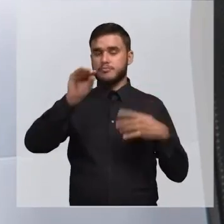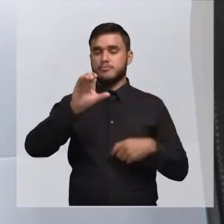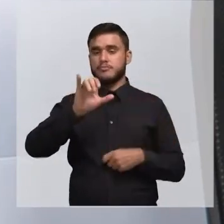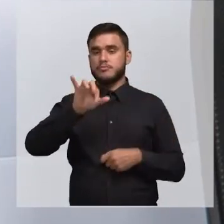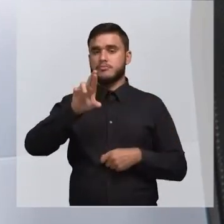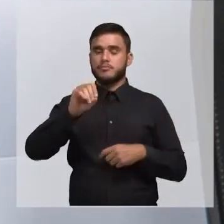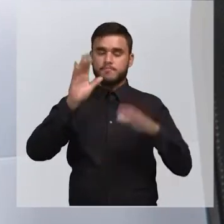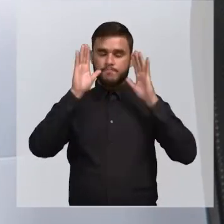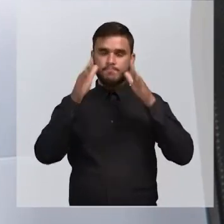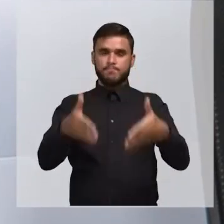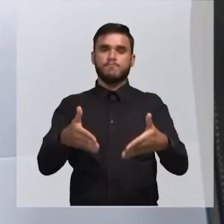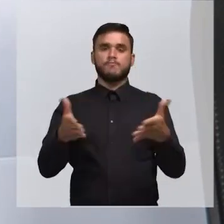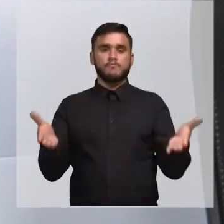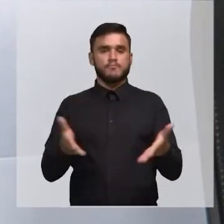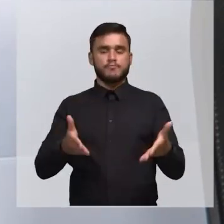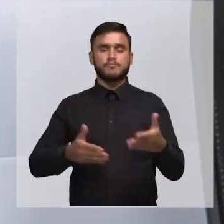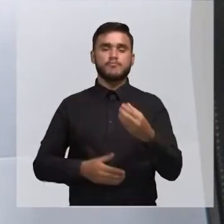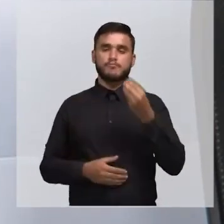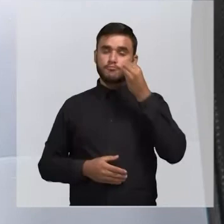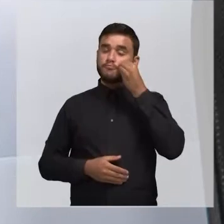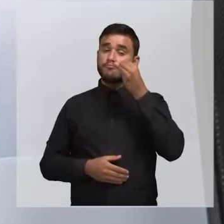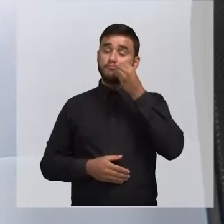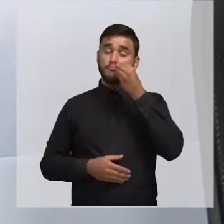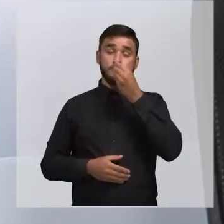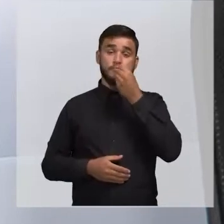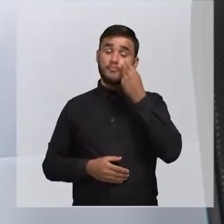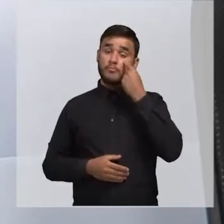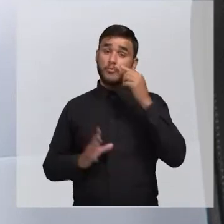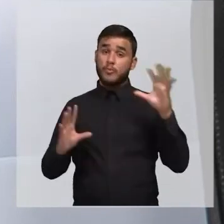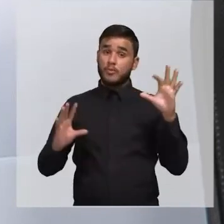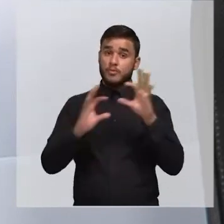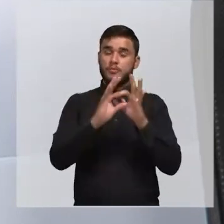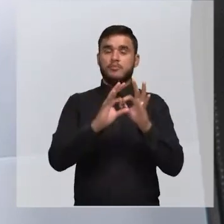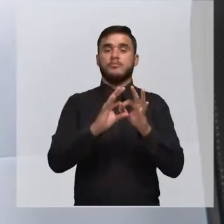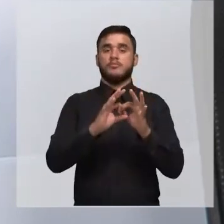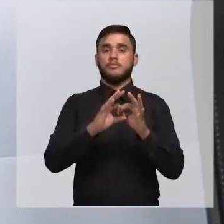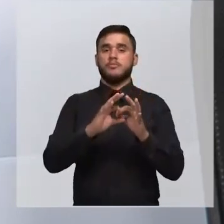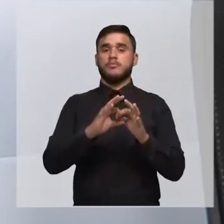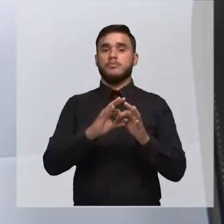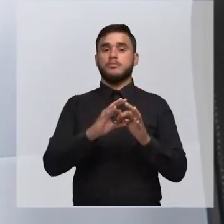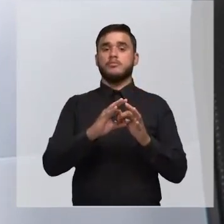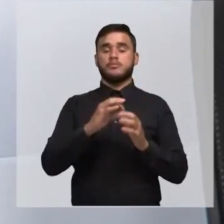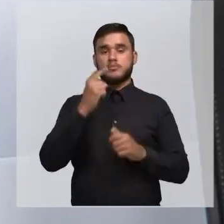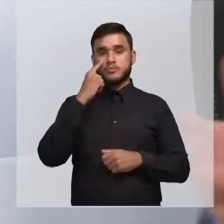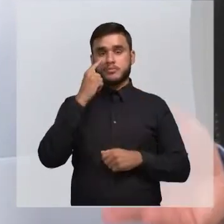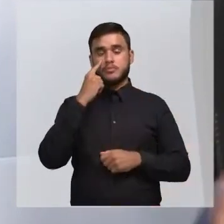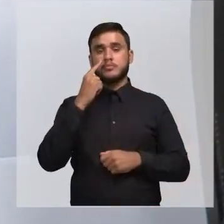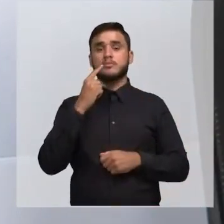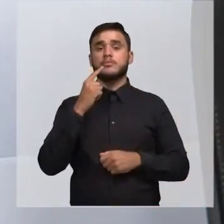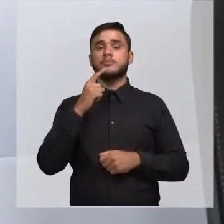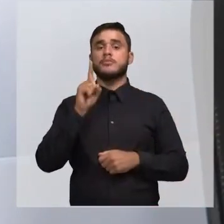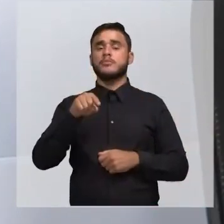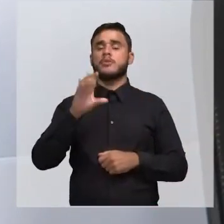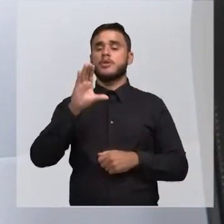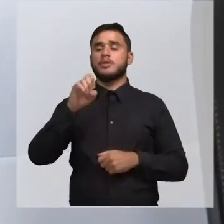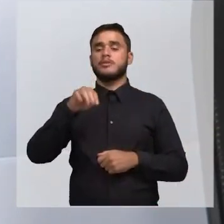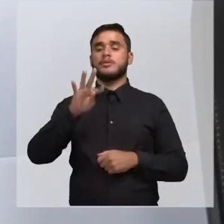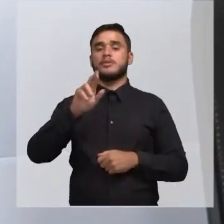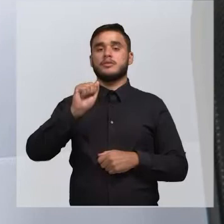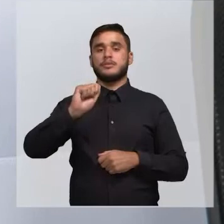se concentrar para fechar uma aliança com o Centrão. O Centrão, outroramente,